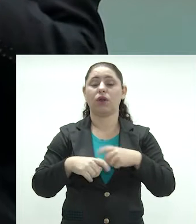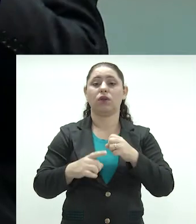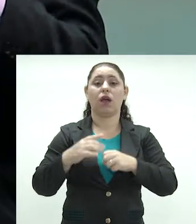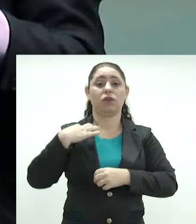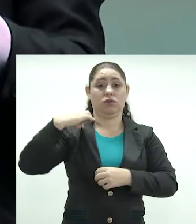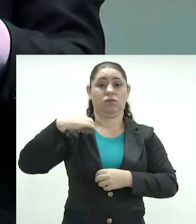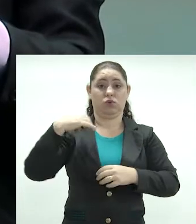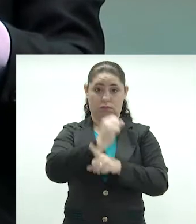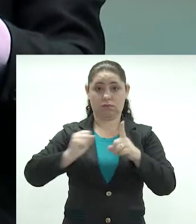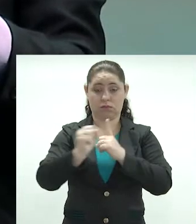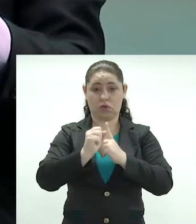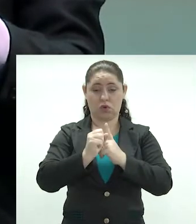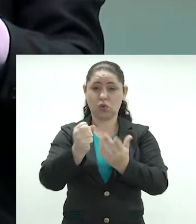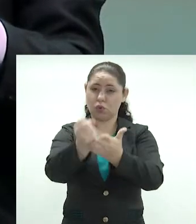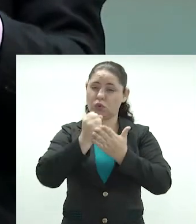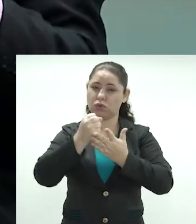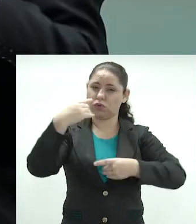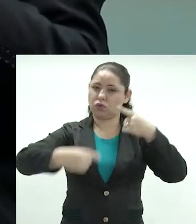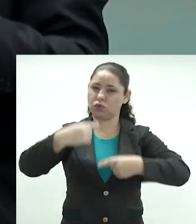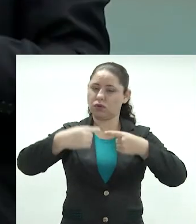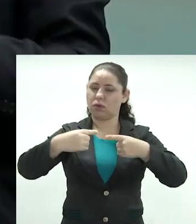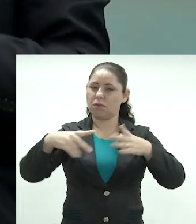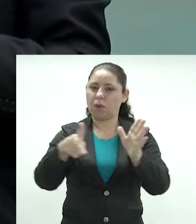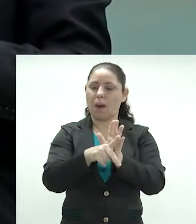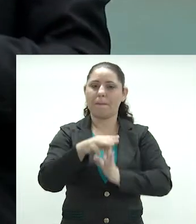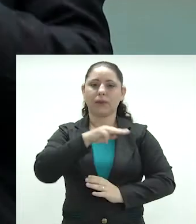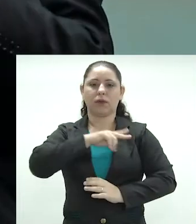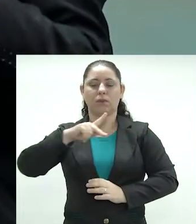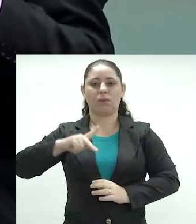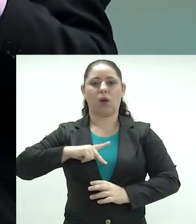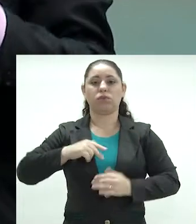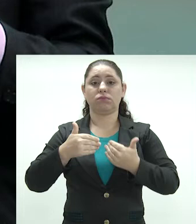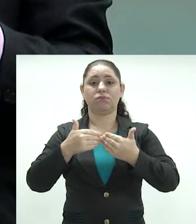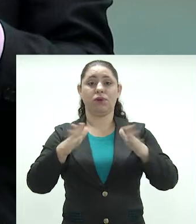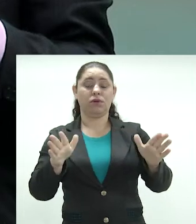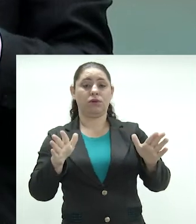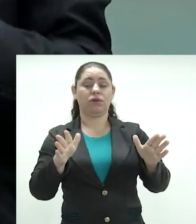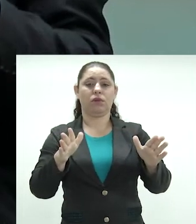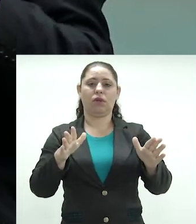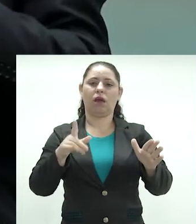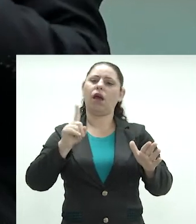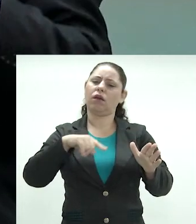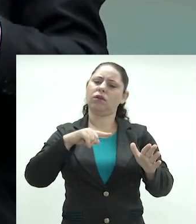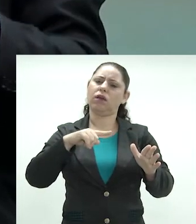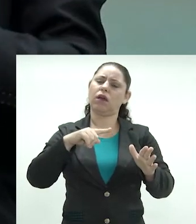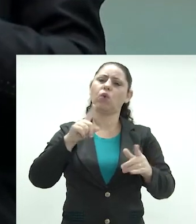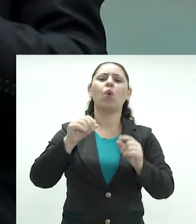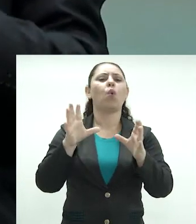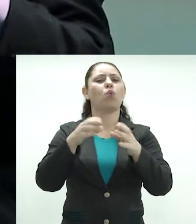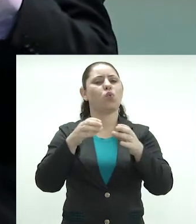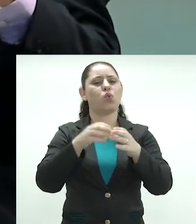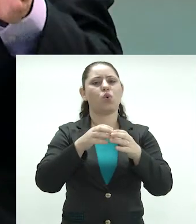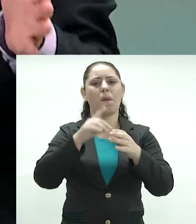instituições têm que estar pronto à disposição da sociedade. Trouxe essa discussão para a carreira e nós fomos o primeiro Ministério Público do Brasil a reabrir as suas portas.